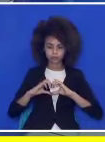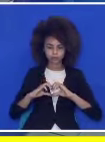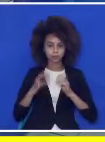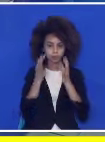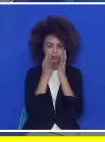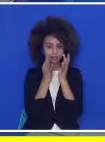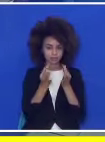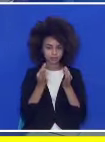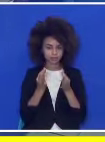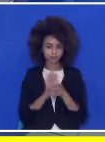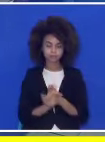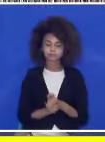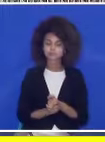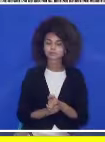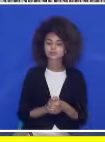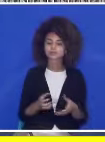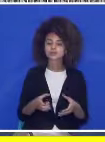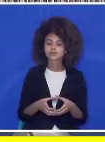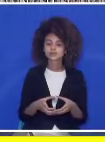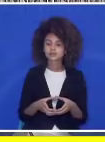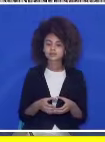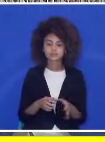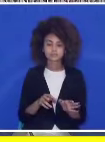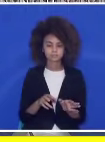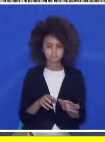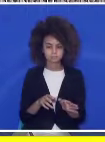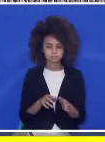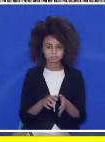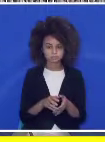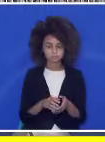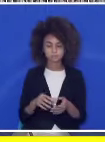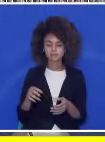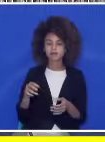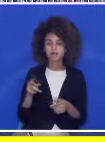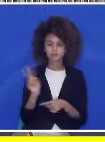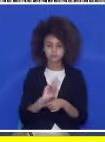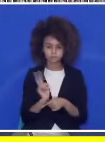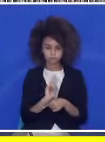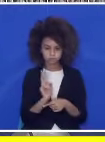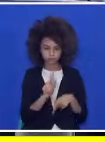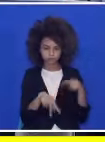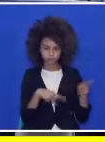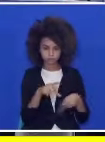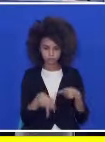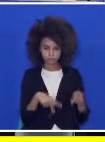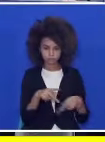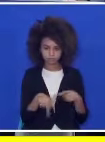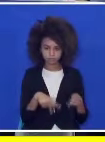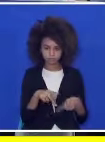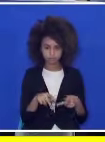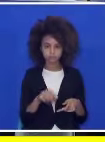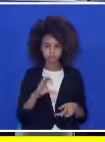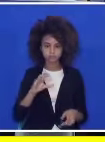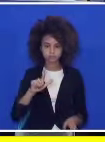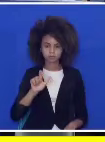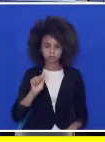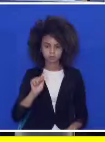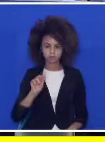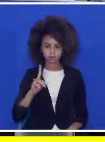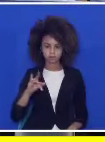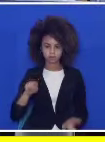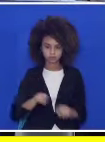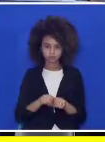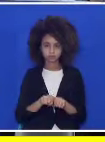aposta. Bolas poses. Lembrando que as nossas auditoras populares, a Cláudia e a